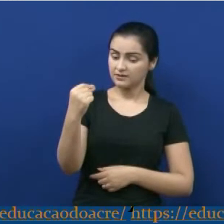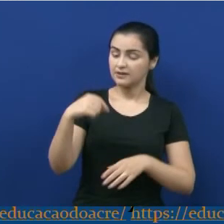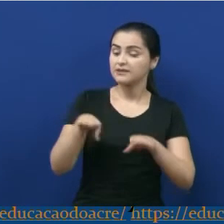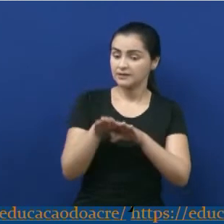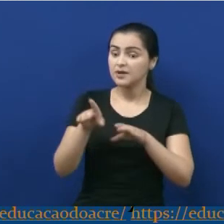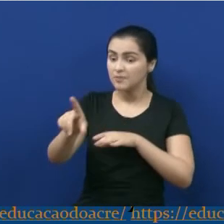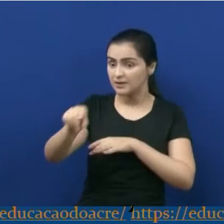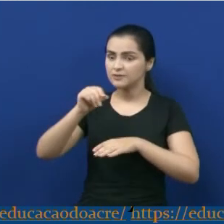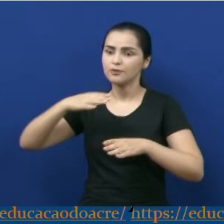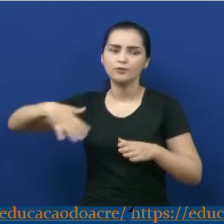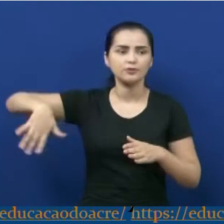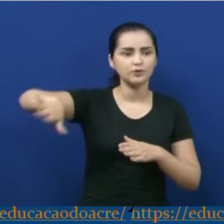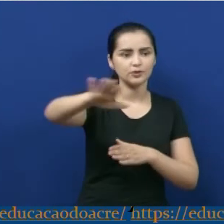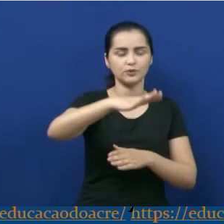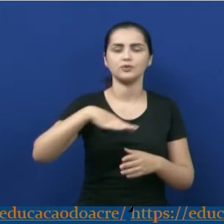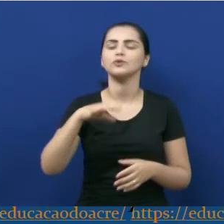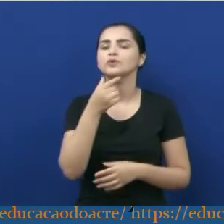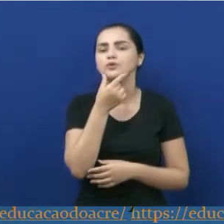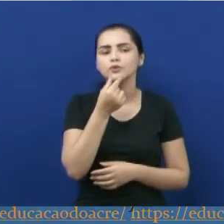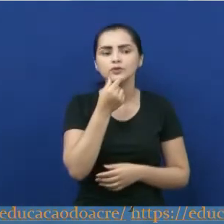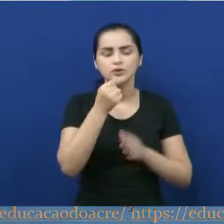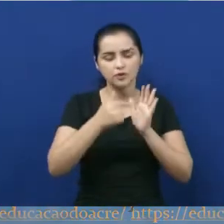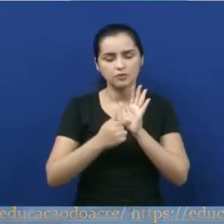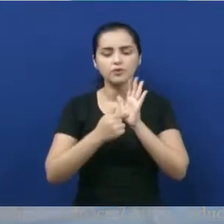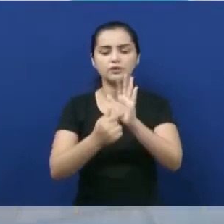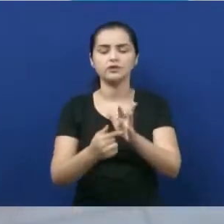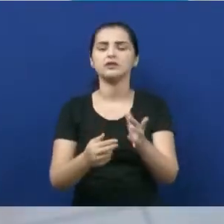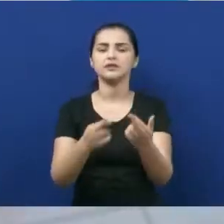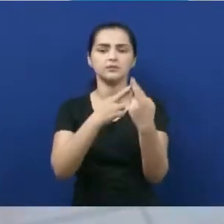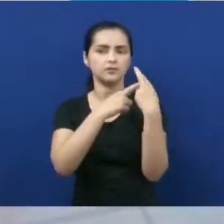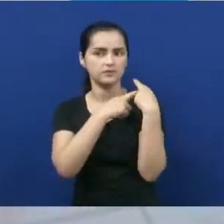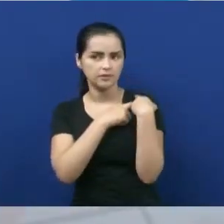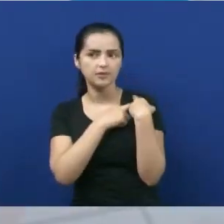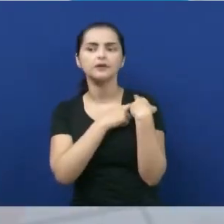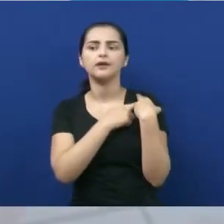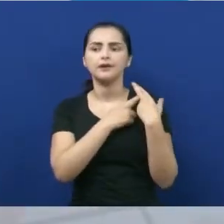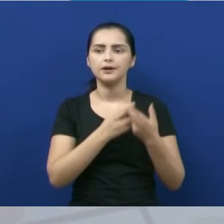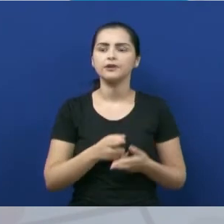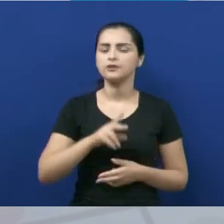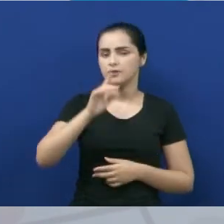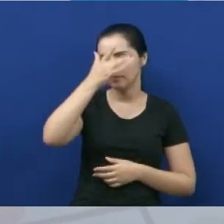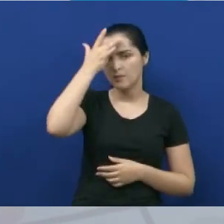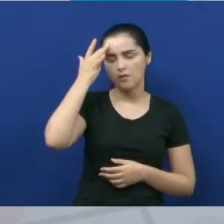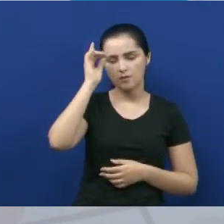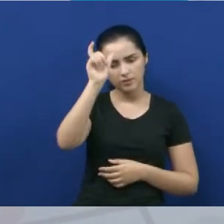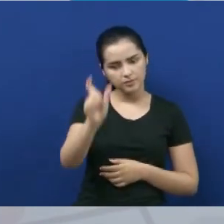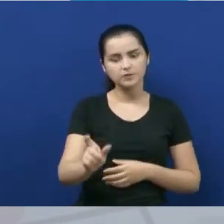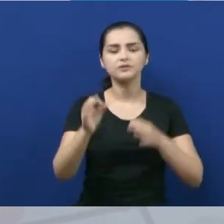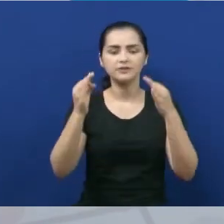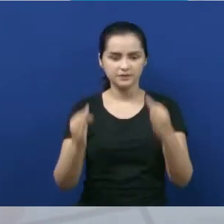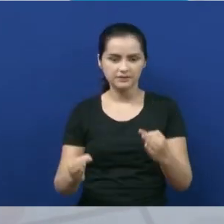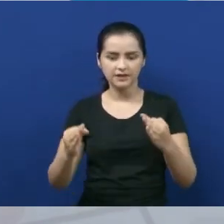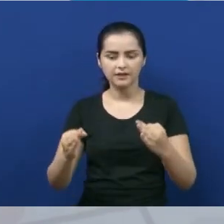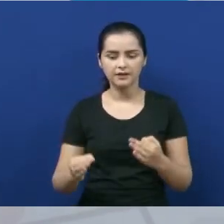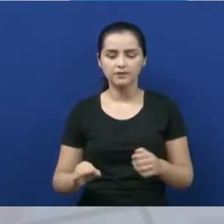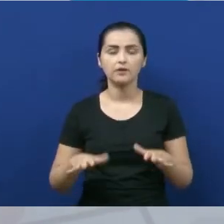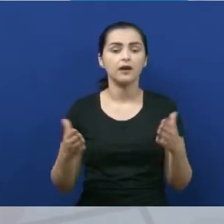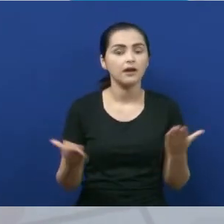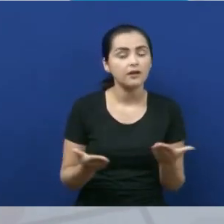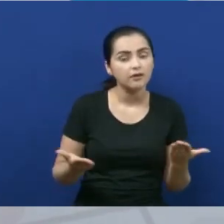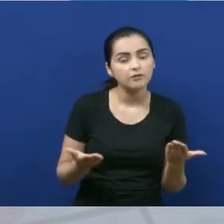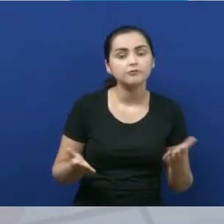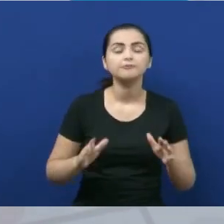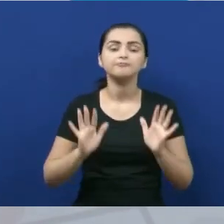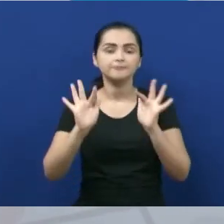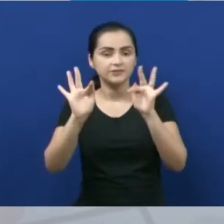os homens mostrando aí a questão da responsabilidade com relação ao outro certo então gente vamos ficar por aqui